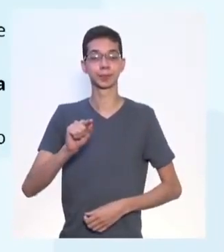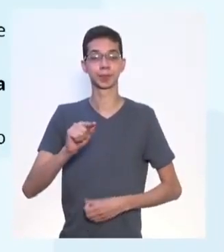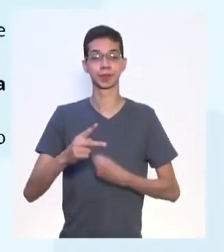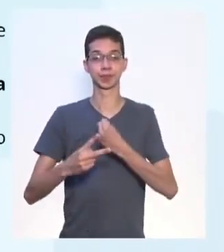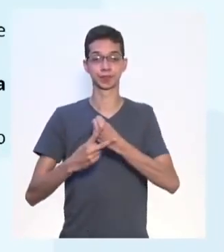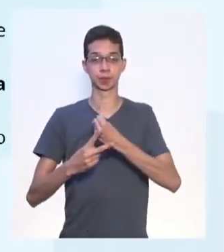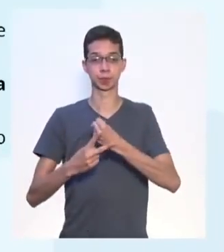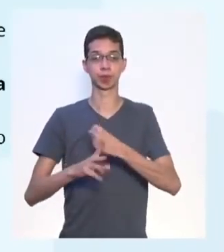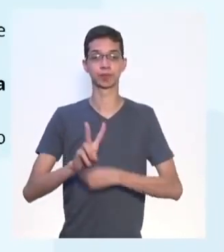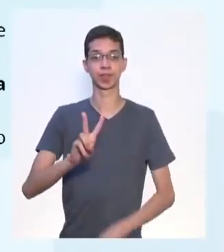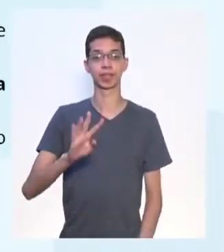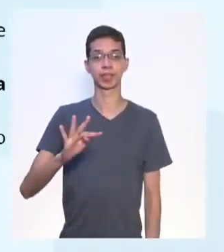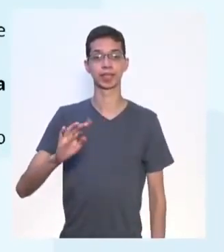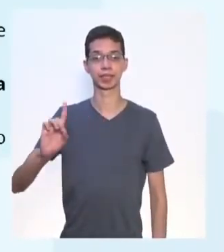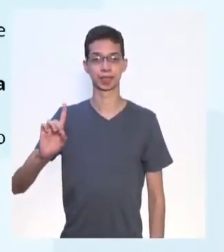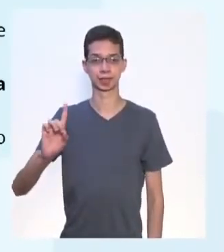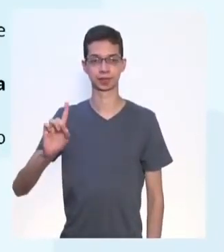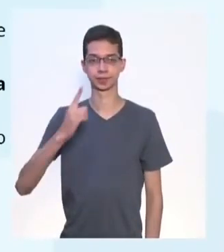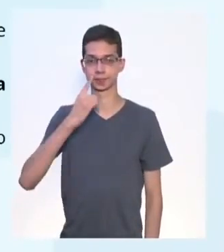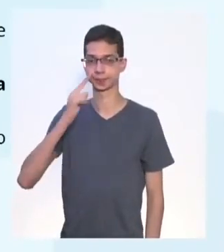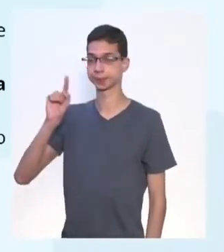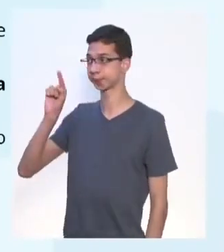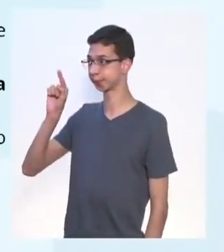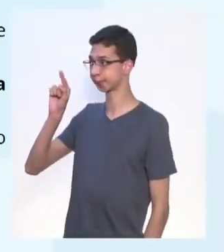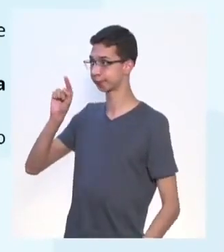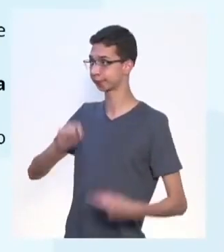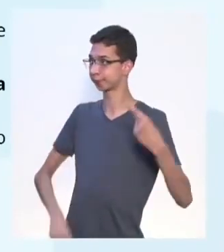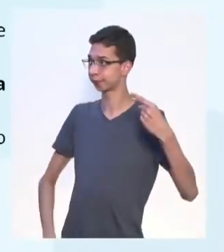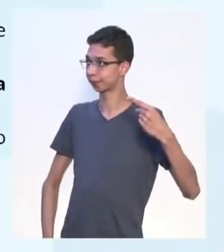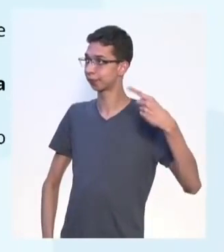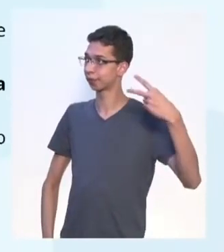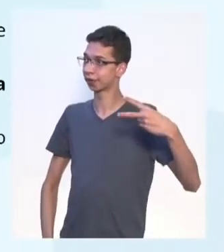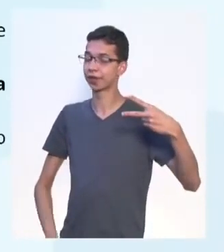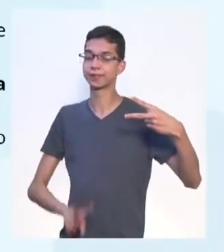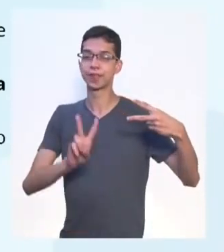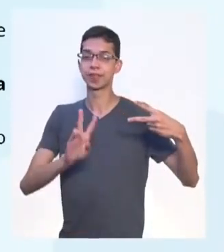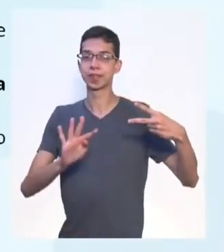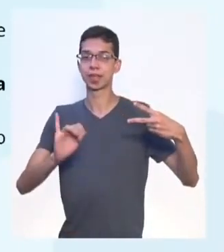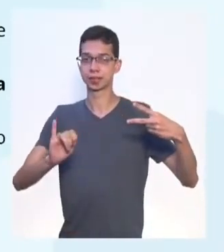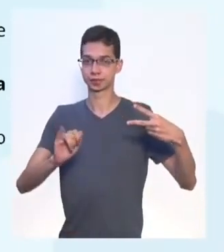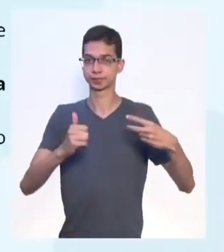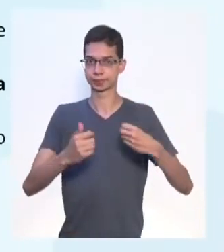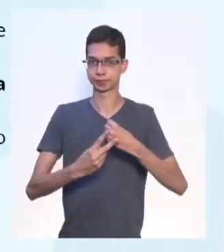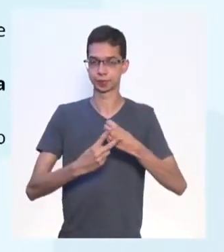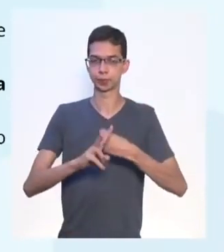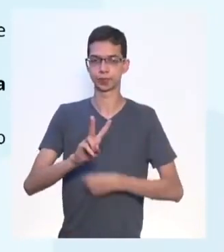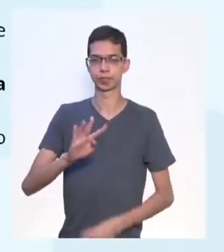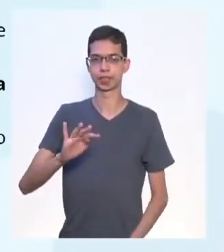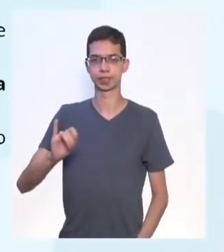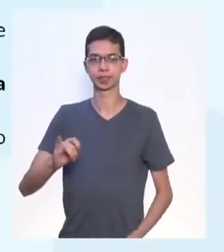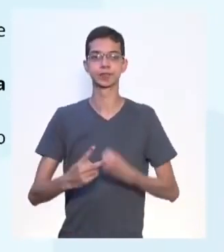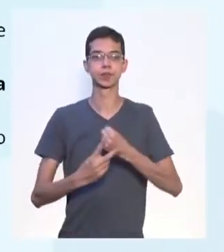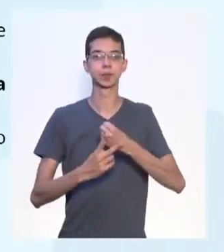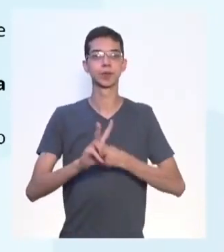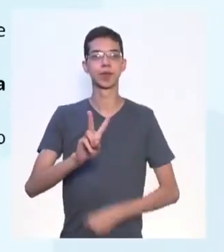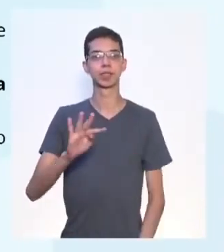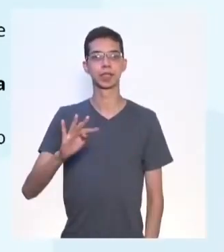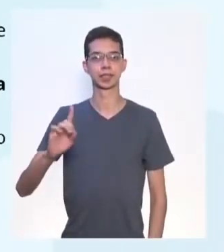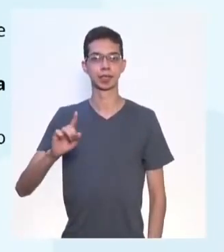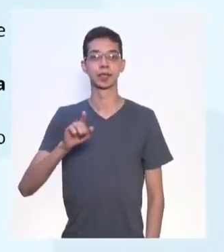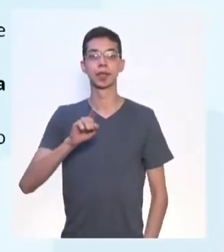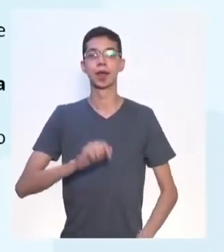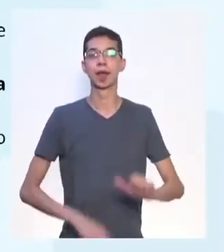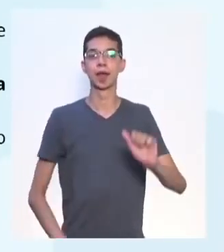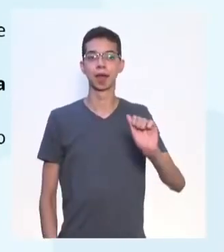ser VTD, verbo transitivo indireto, VTI. Você tem aí A, B e C. O que você vai ter que responder para